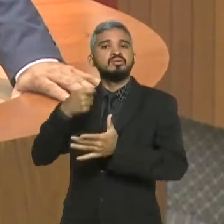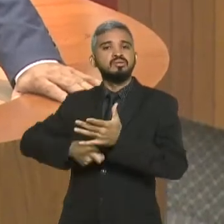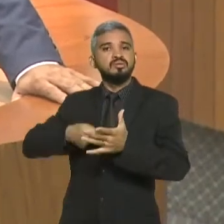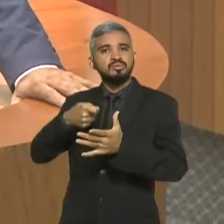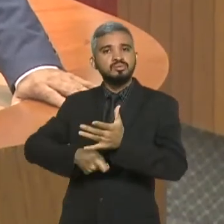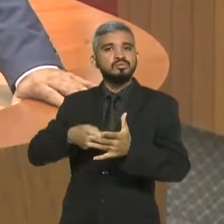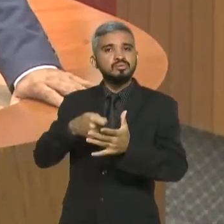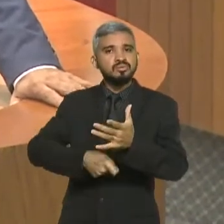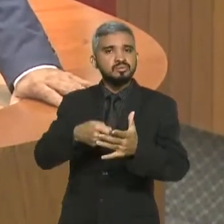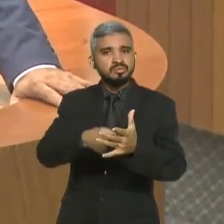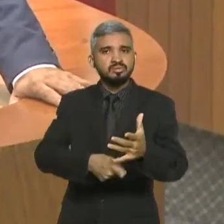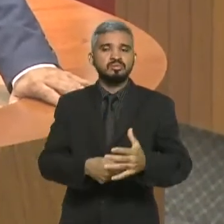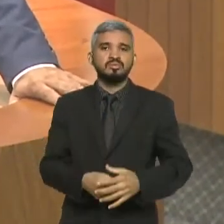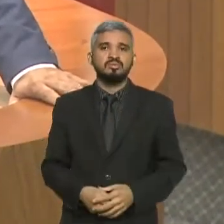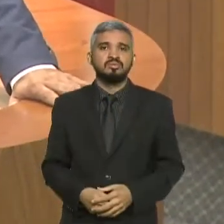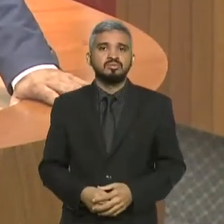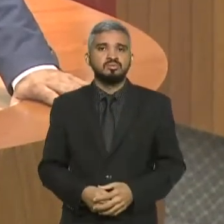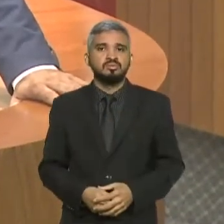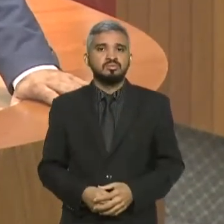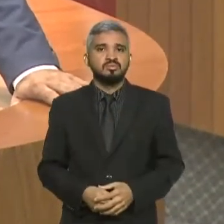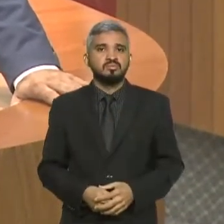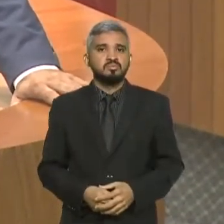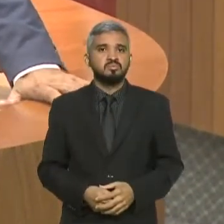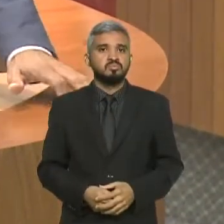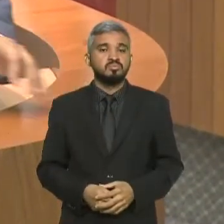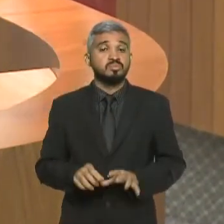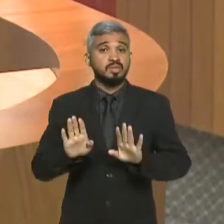Licitação fraudulenta de